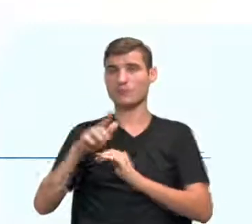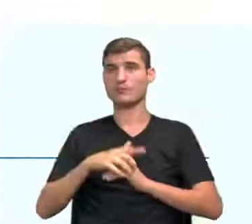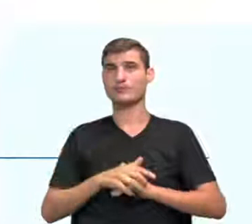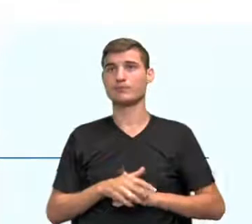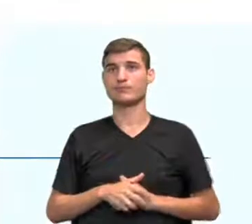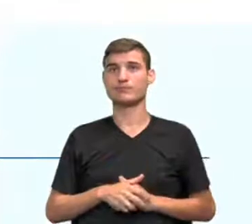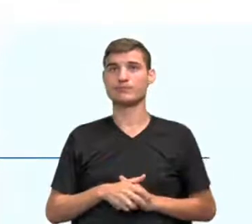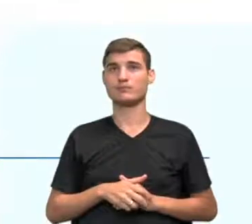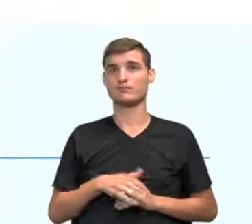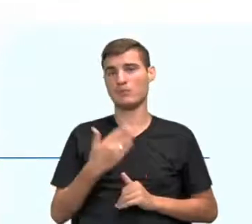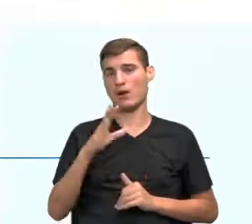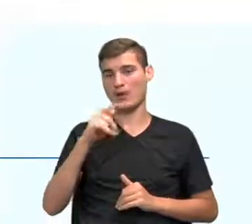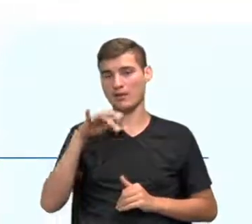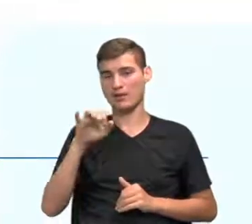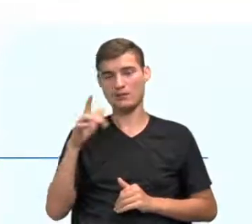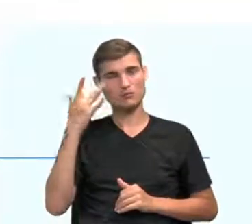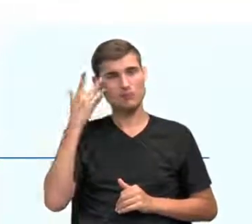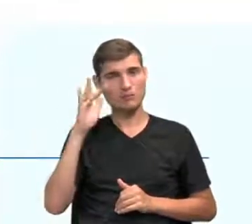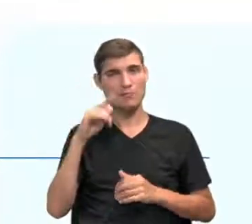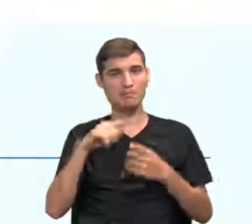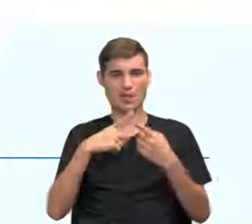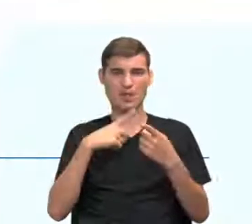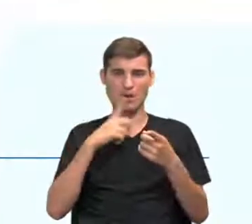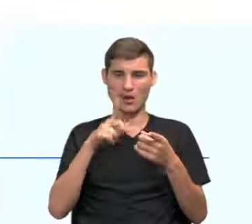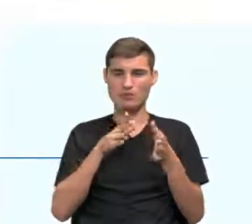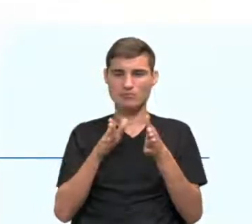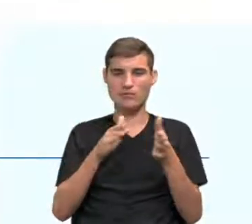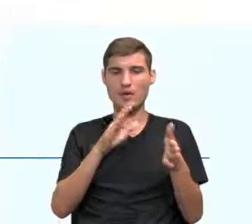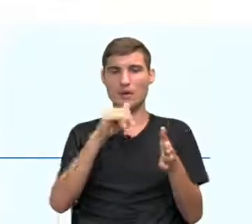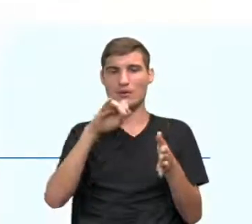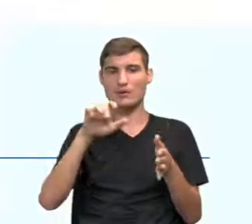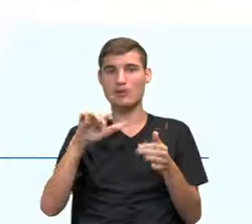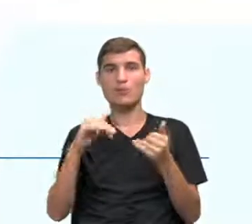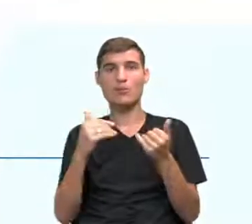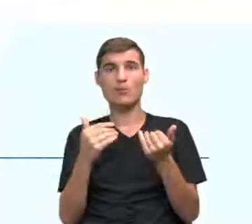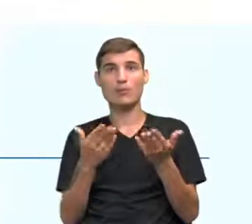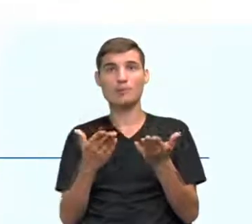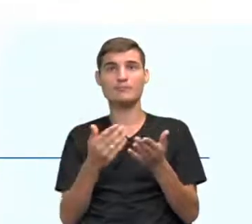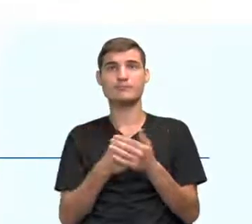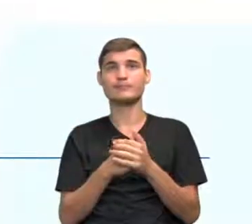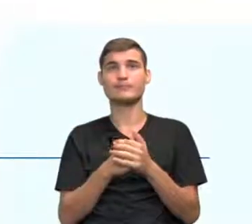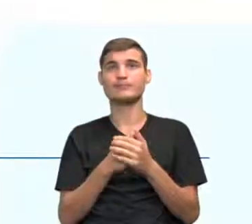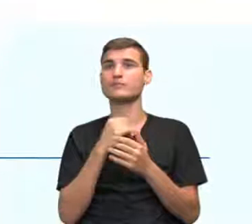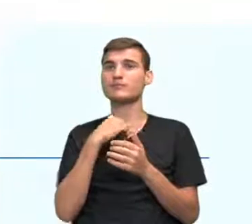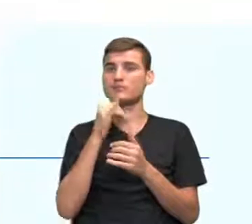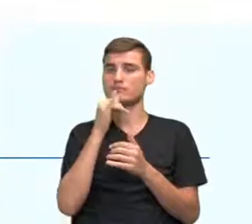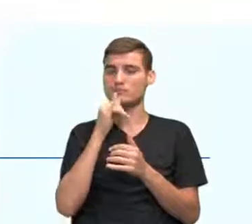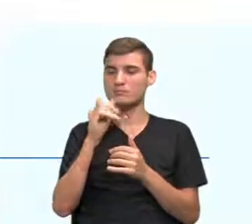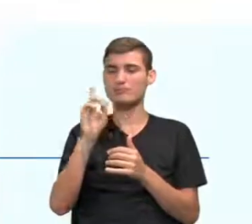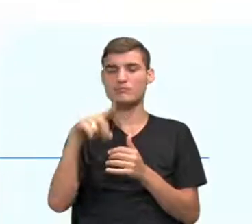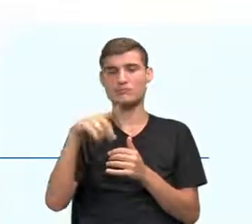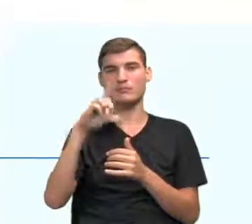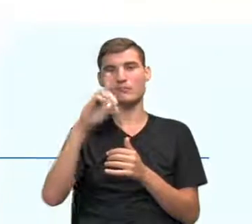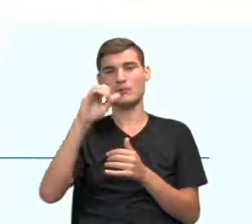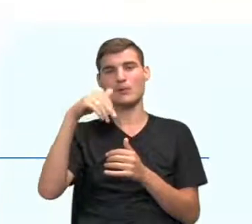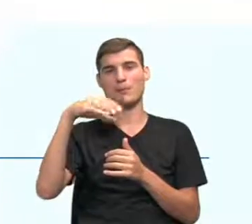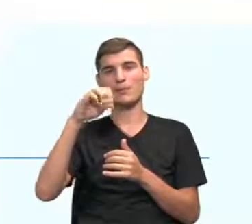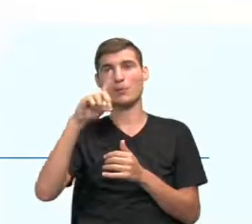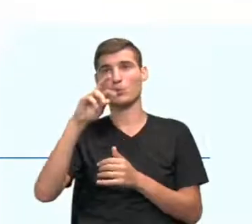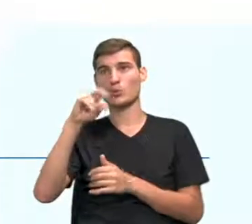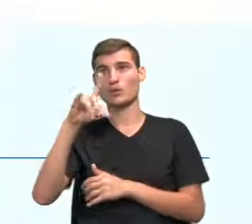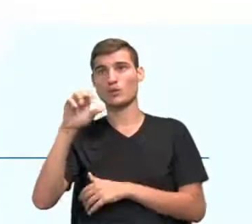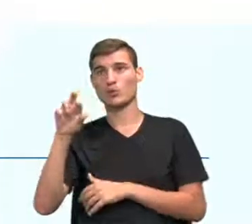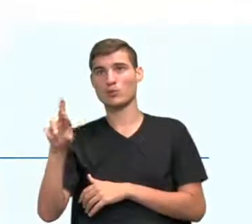não sei qual que é o canal, mas vai passar por algum canal. Vai passar pelo demodulador